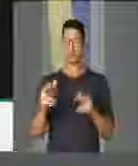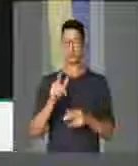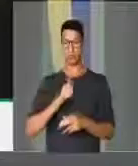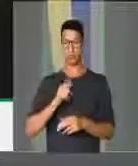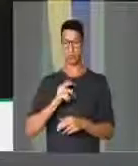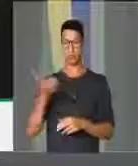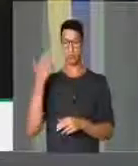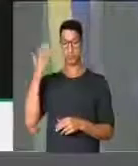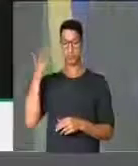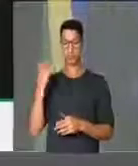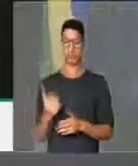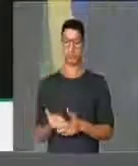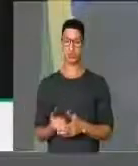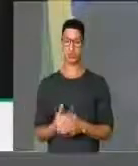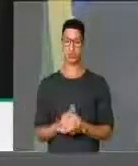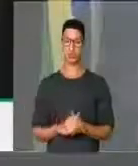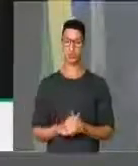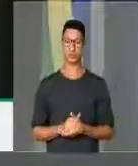Tivemos.